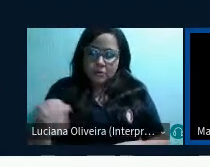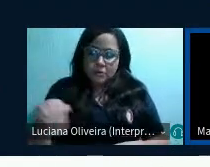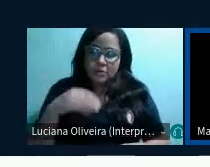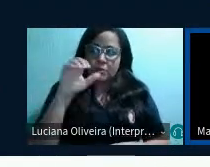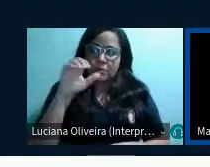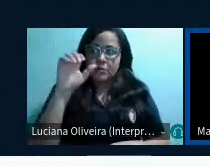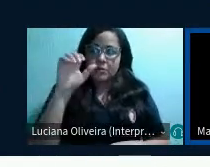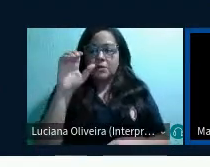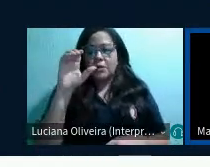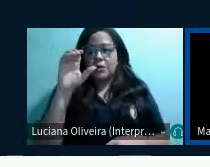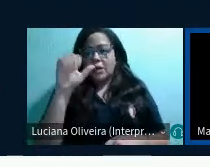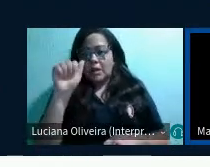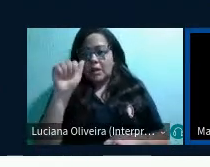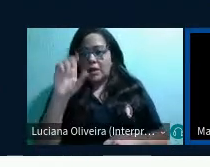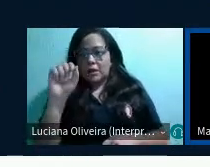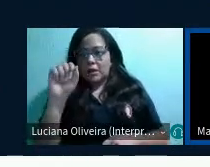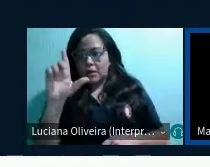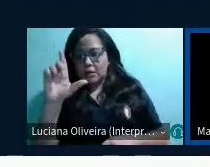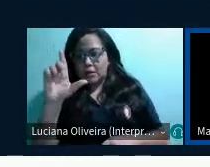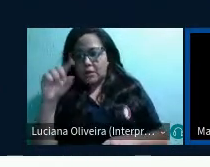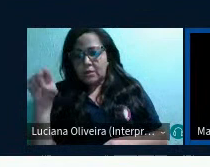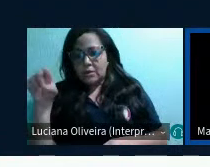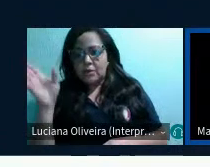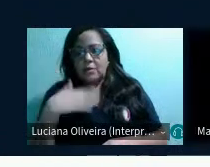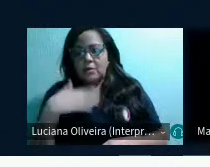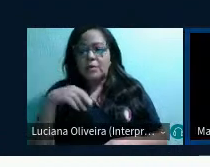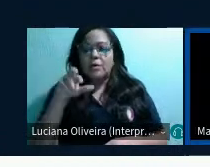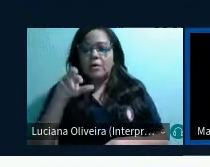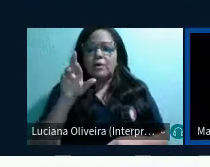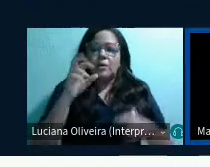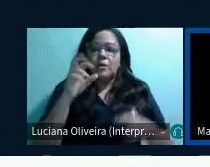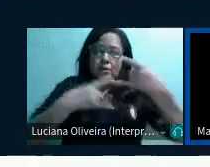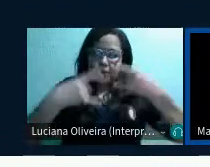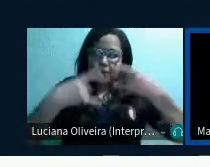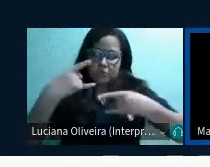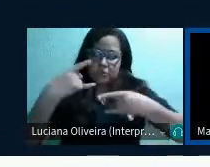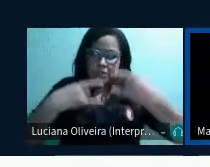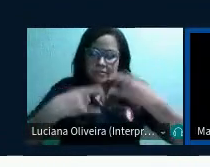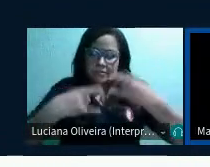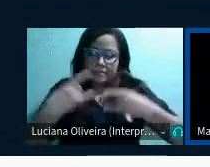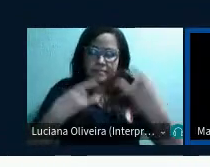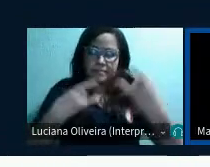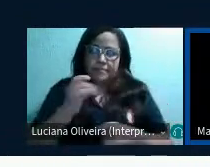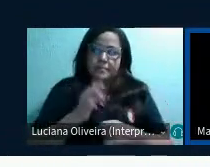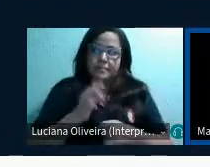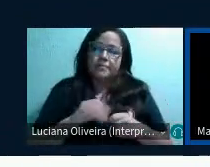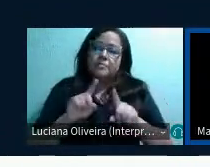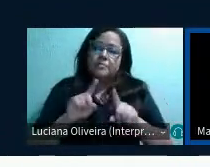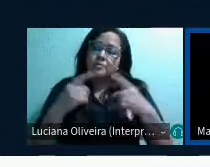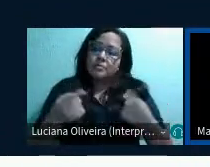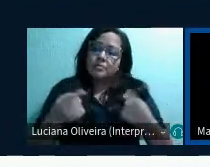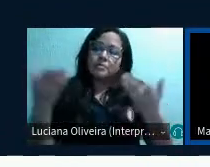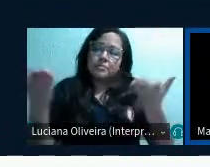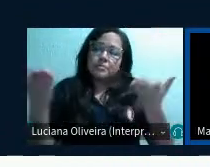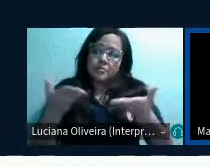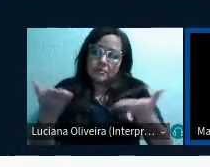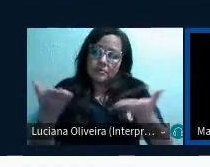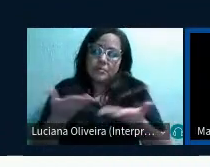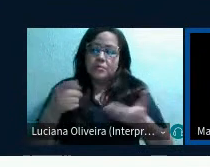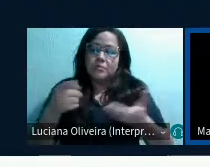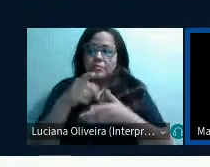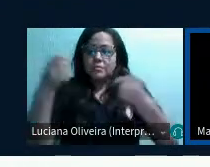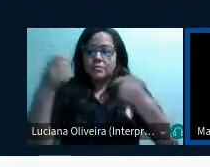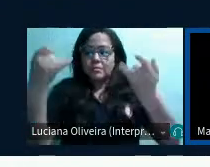Então, hoje, eles vêm com a missão de explicar como participar do OBR. Como um